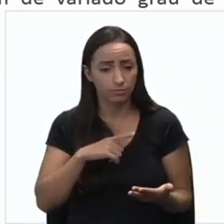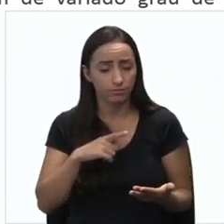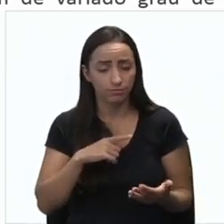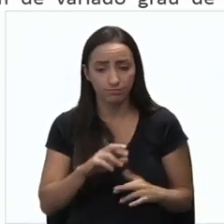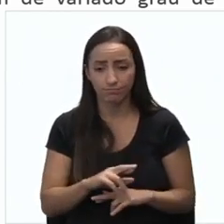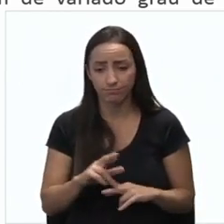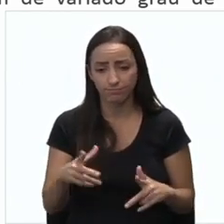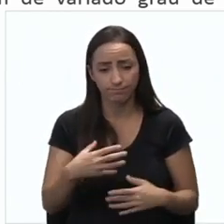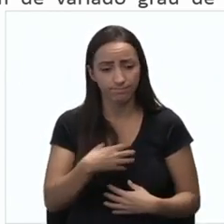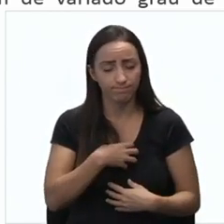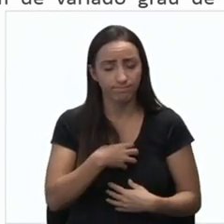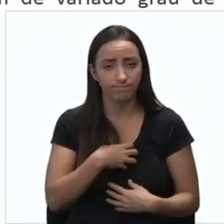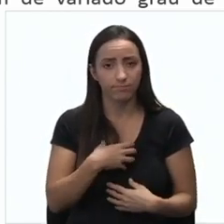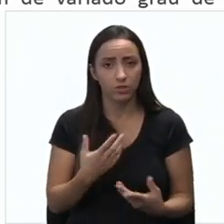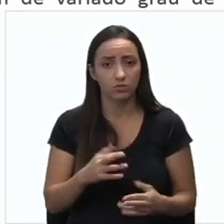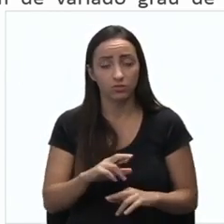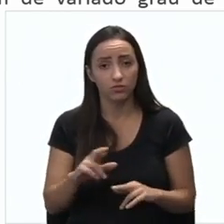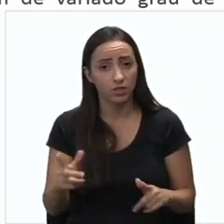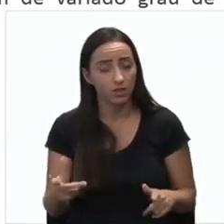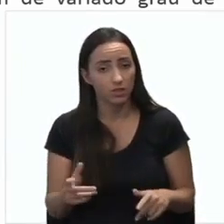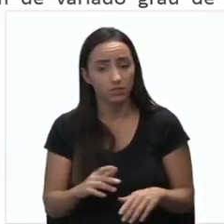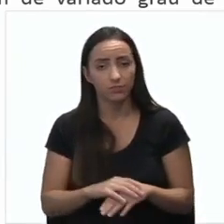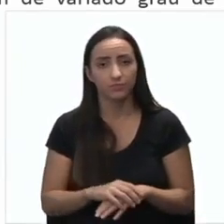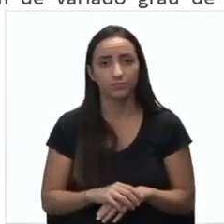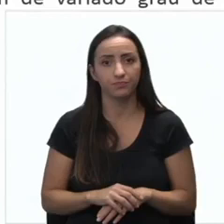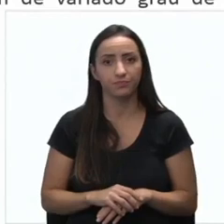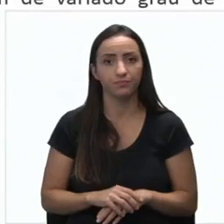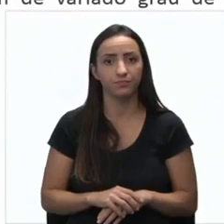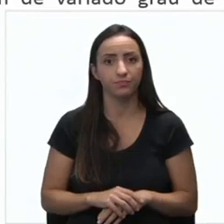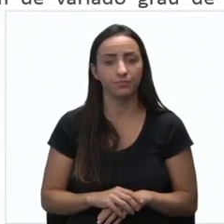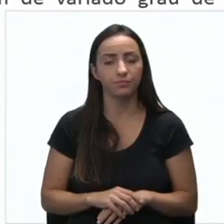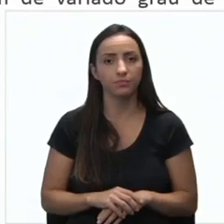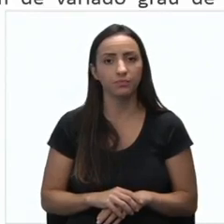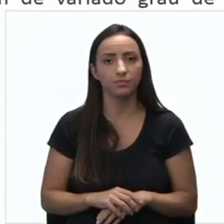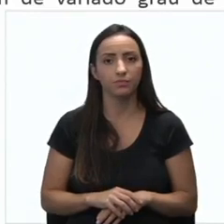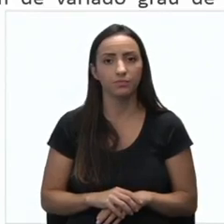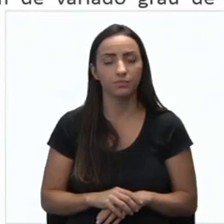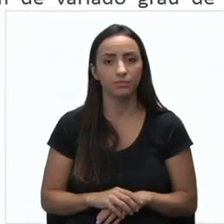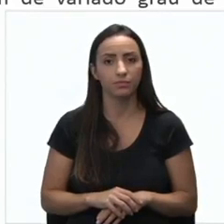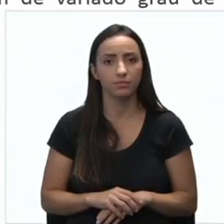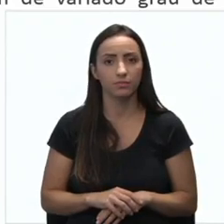modo específico ao adoecimento. Então,